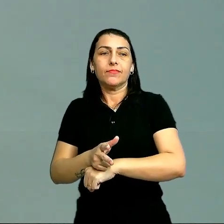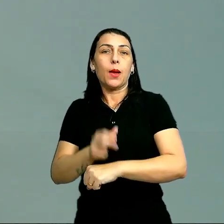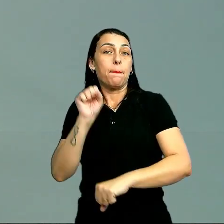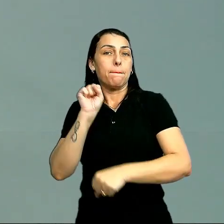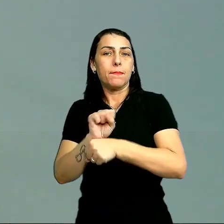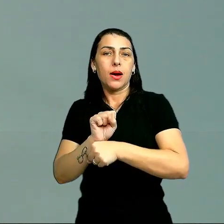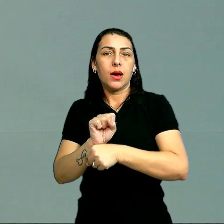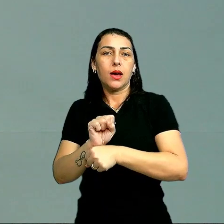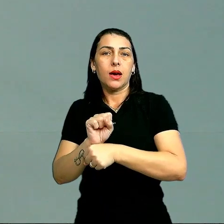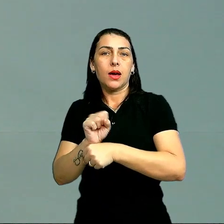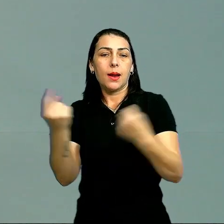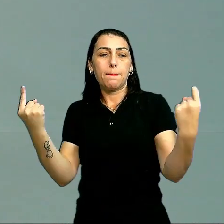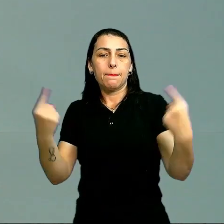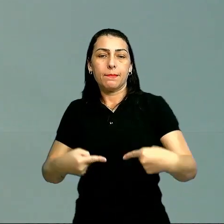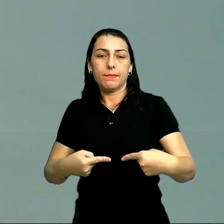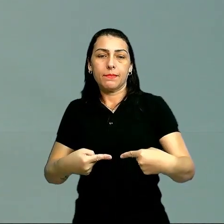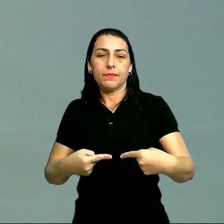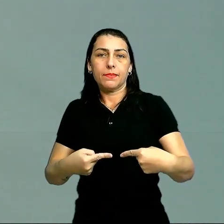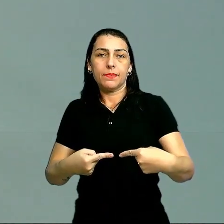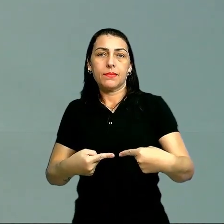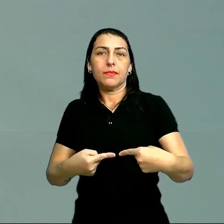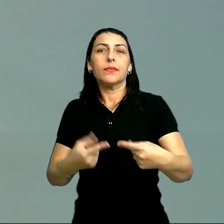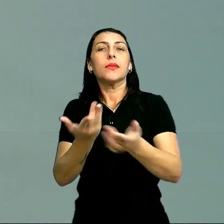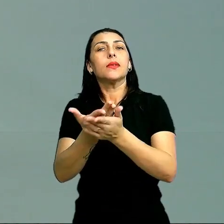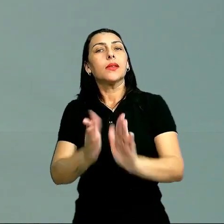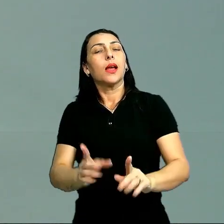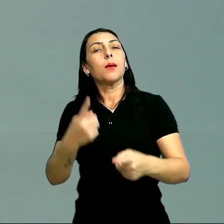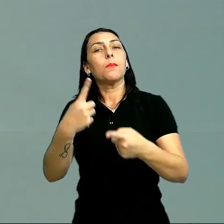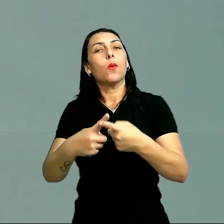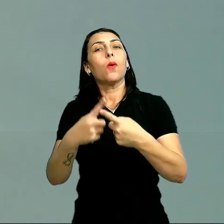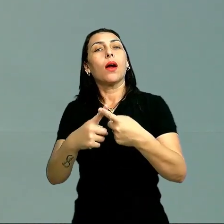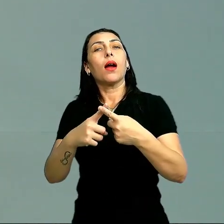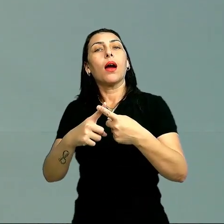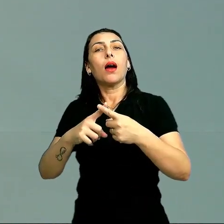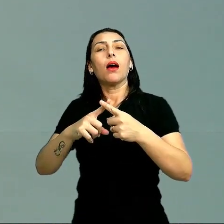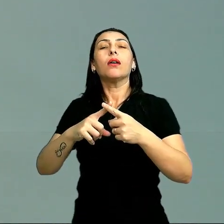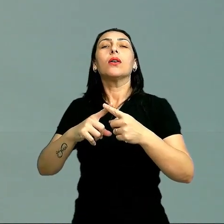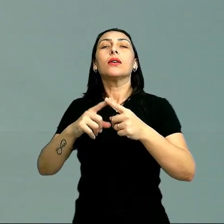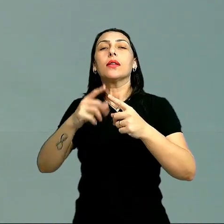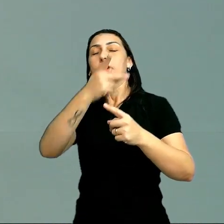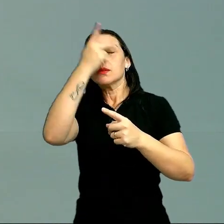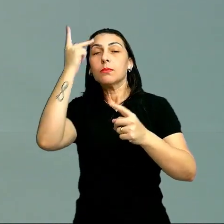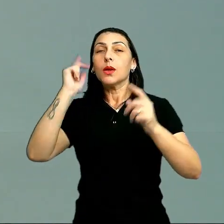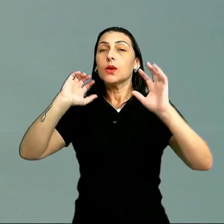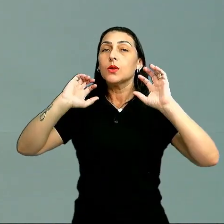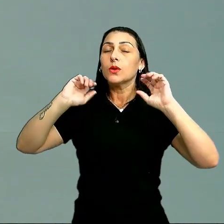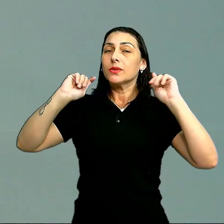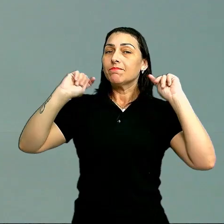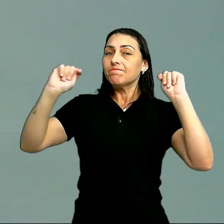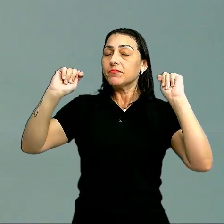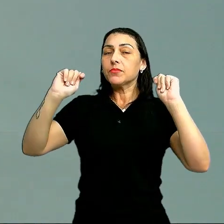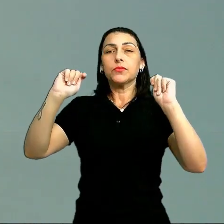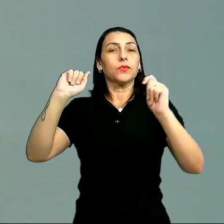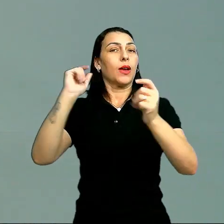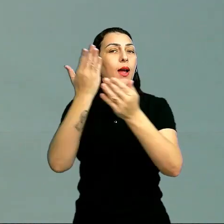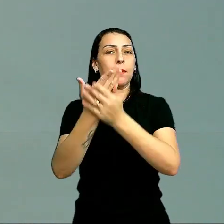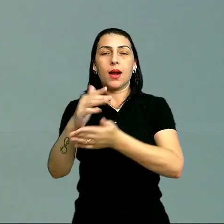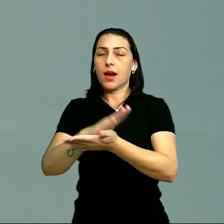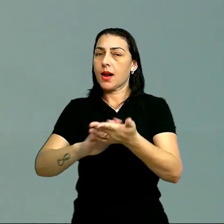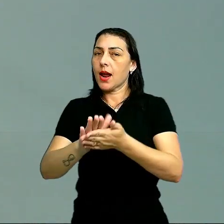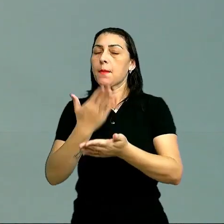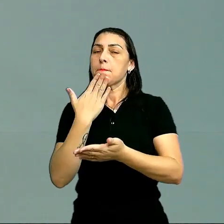parar o jogo. Então, encerra-se o jogo por causa da torcida. E aí o que aconteceu? Não encerraram, pediram